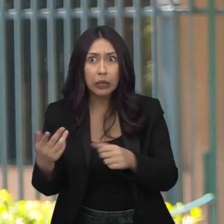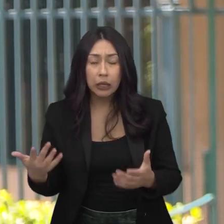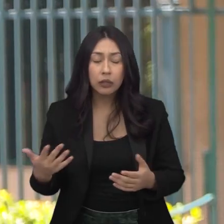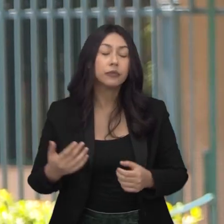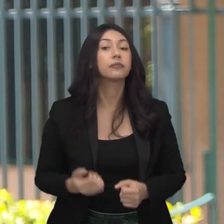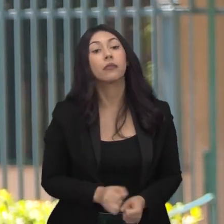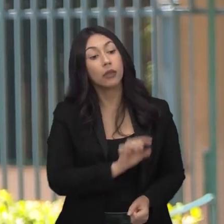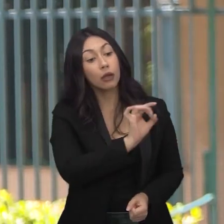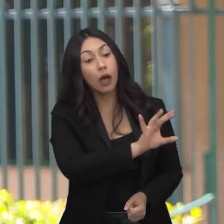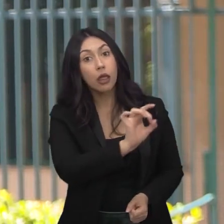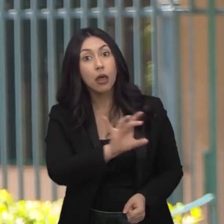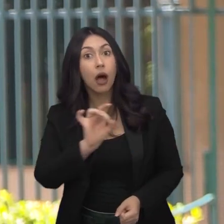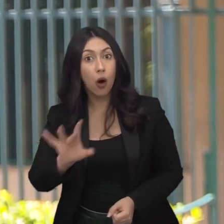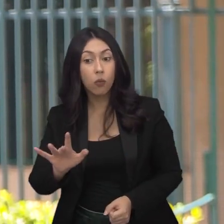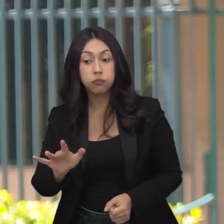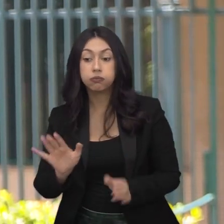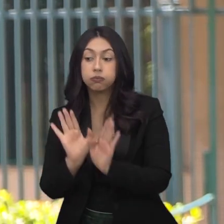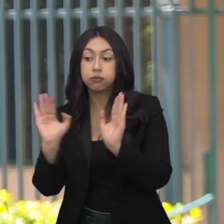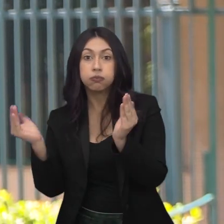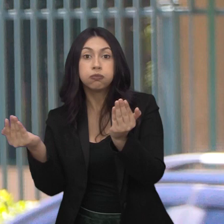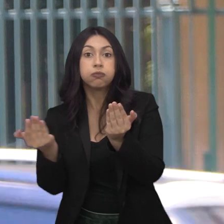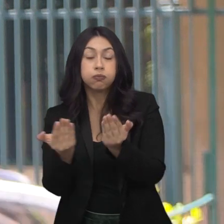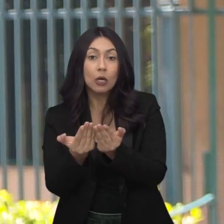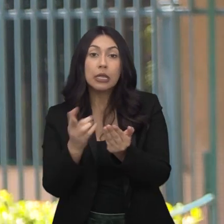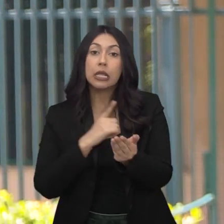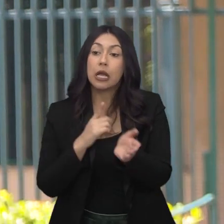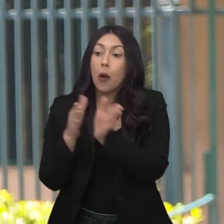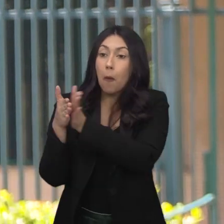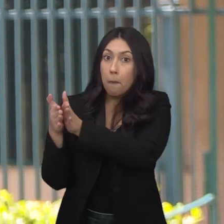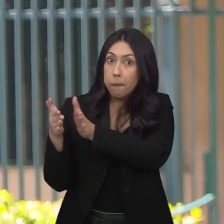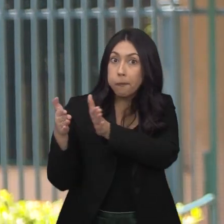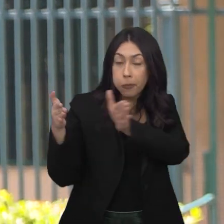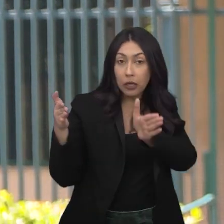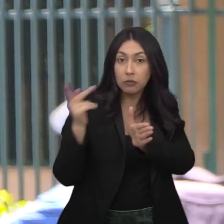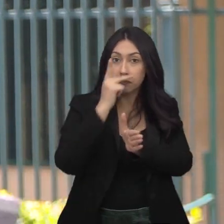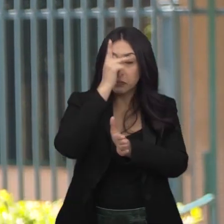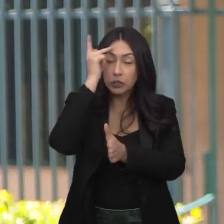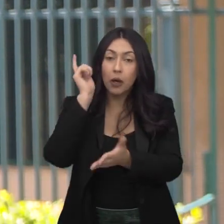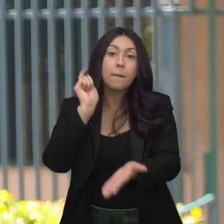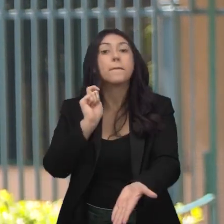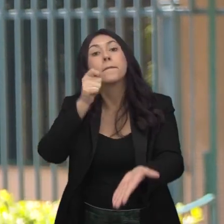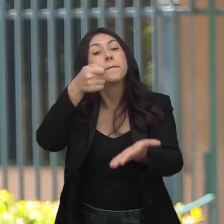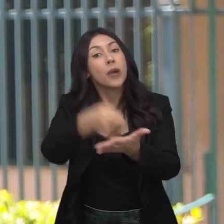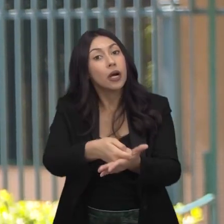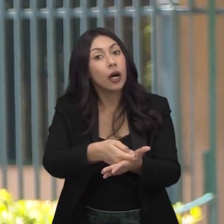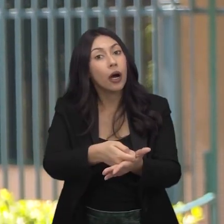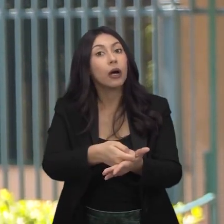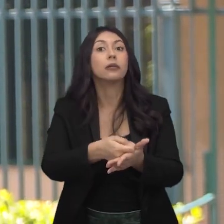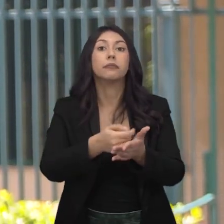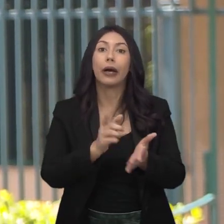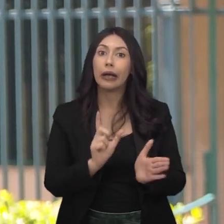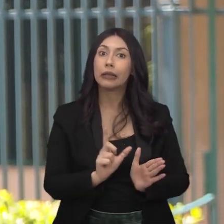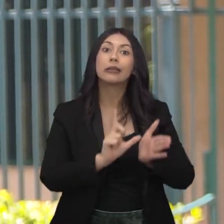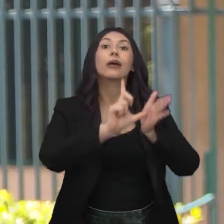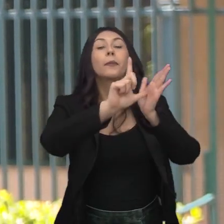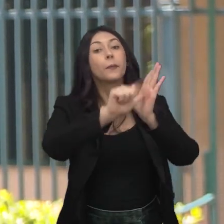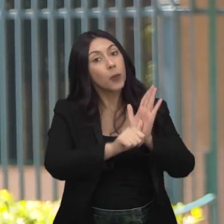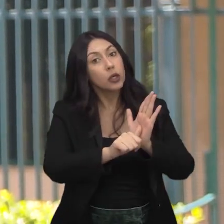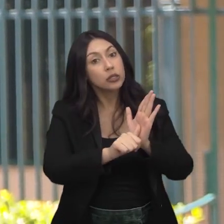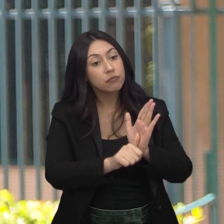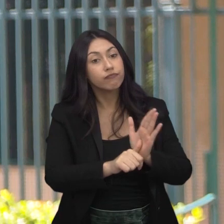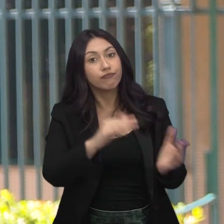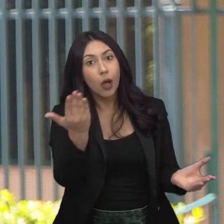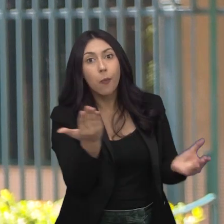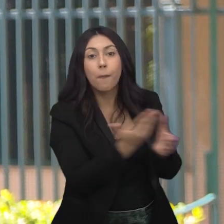boleto. Cada condomínio determina um prazo para que o inadimplente negocie a dívida antes de levar o caso à